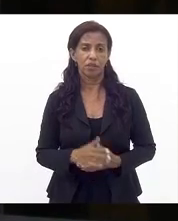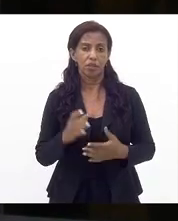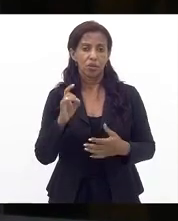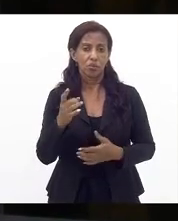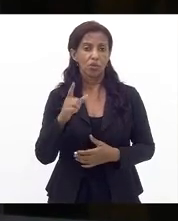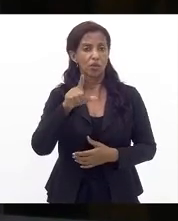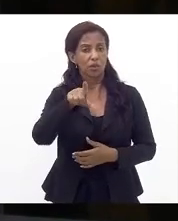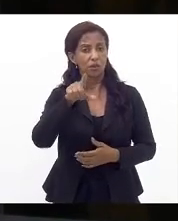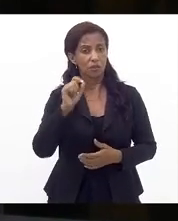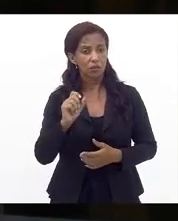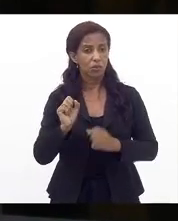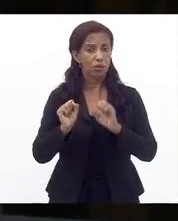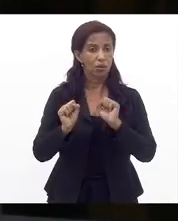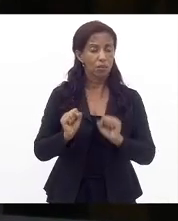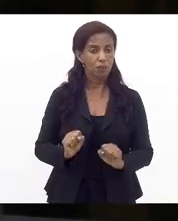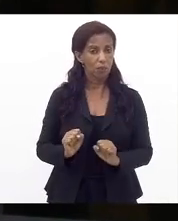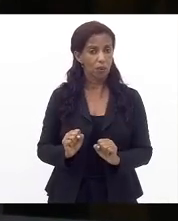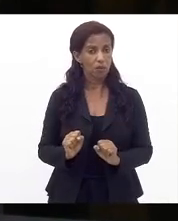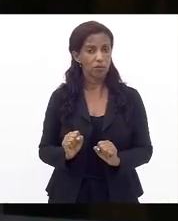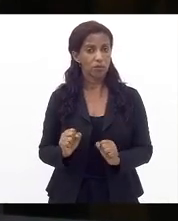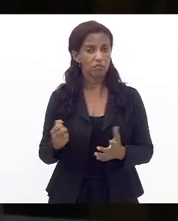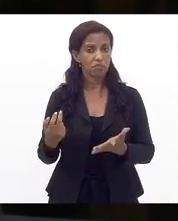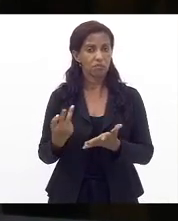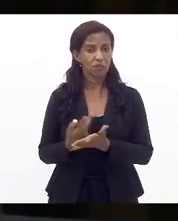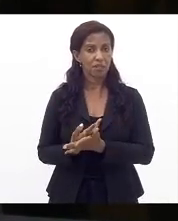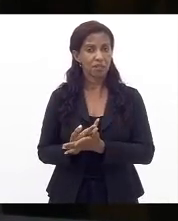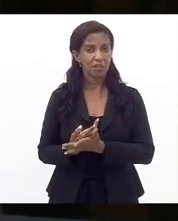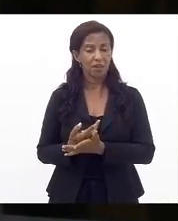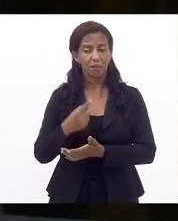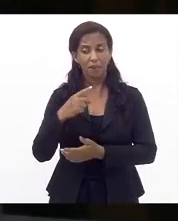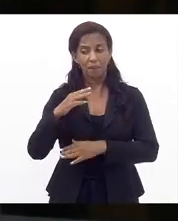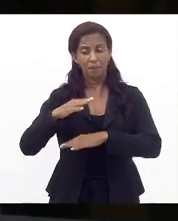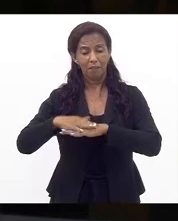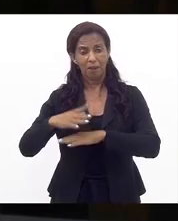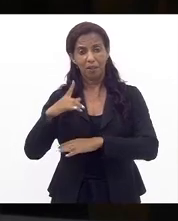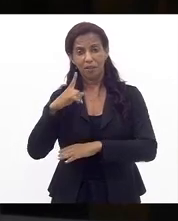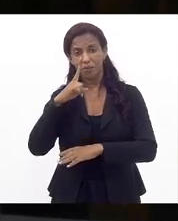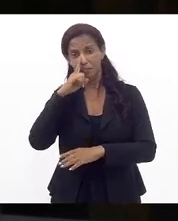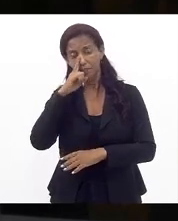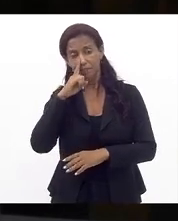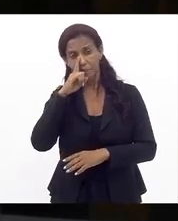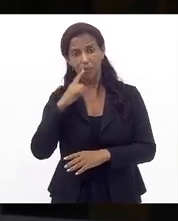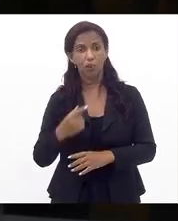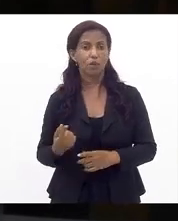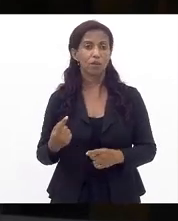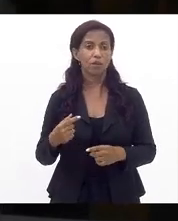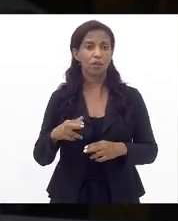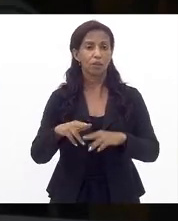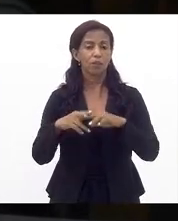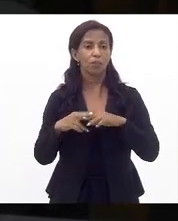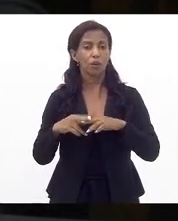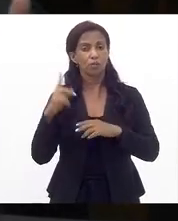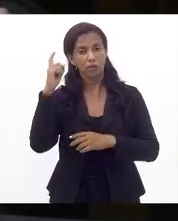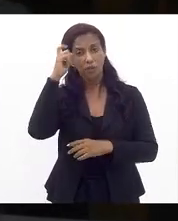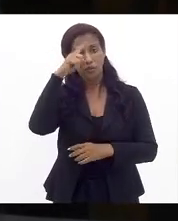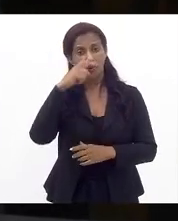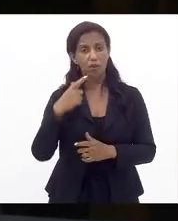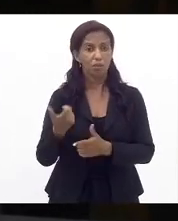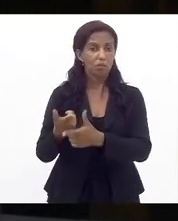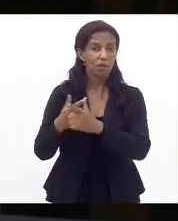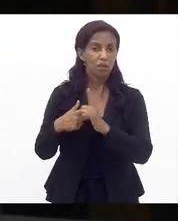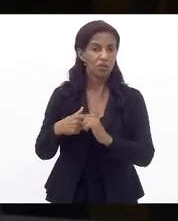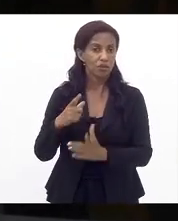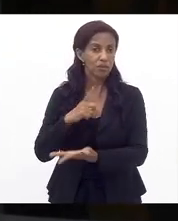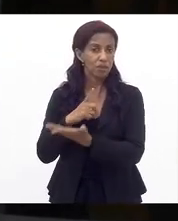que essa opção pode ser infinitamente mais danosos em Face das dificuldades porque a dívida lá